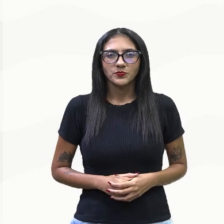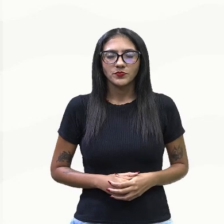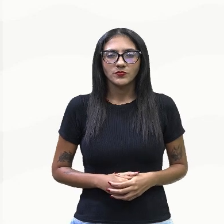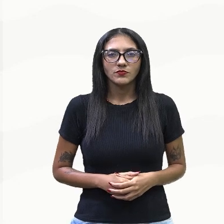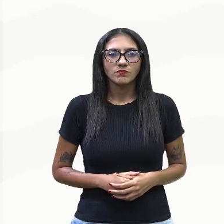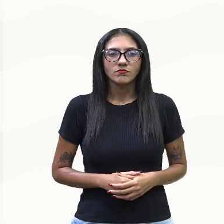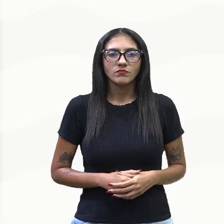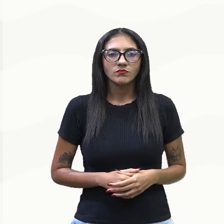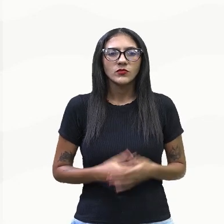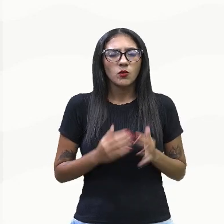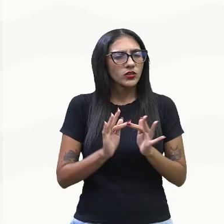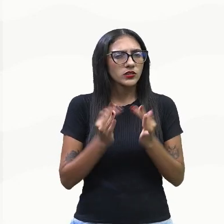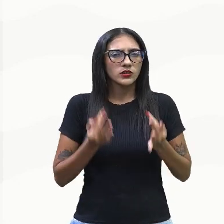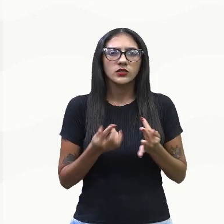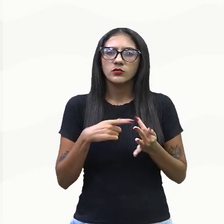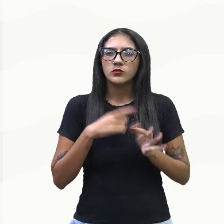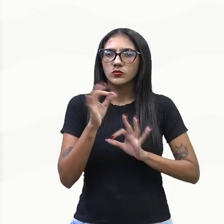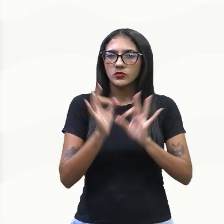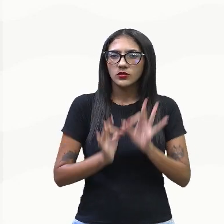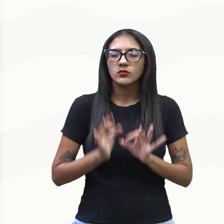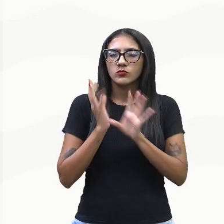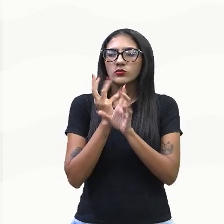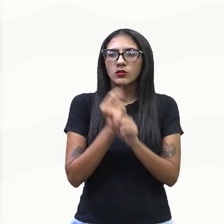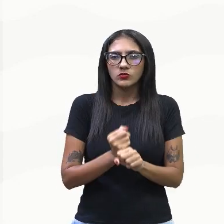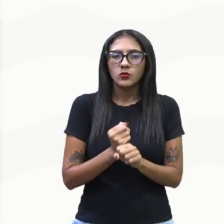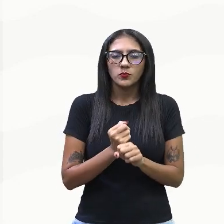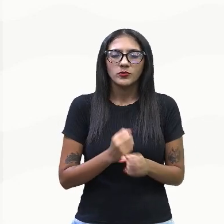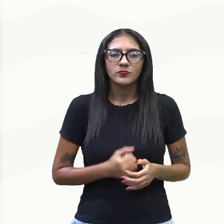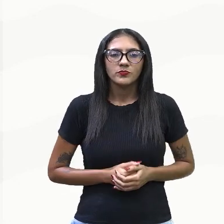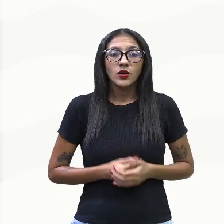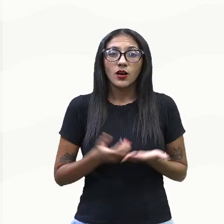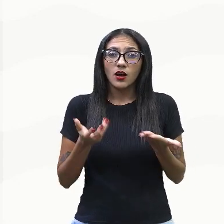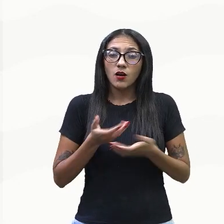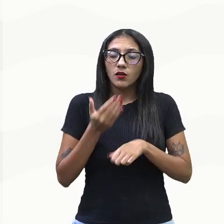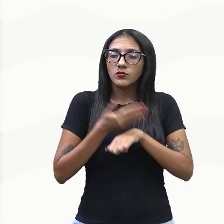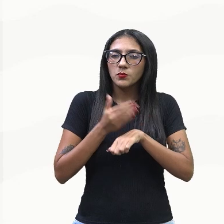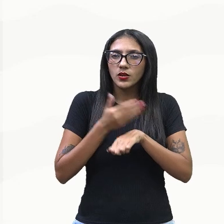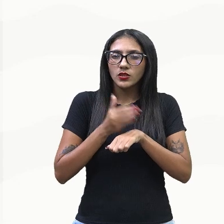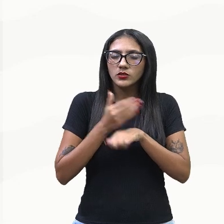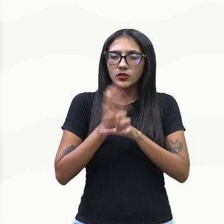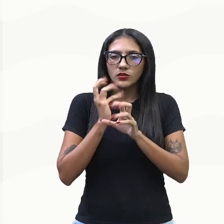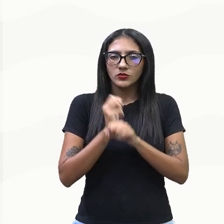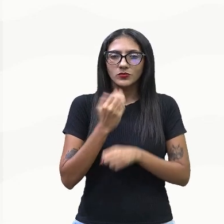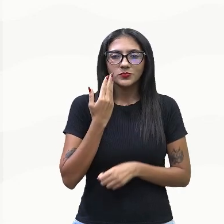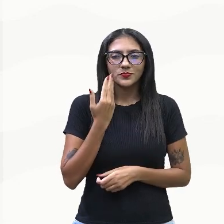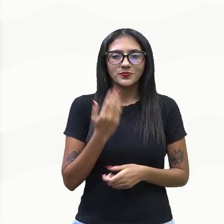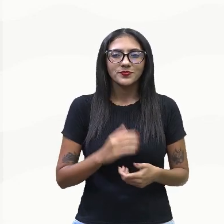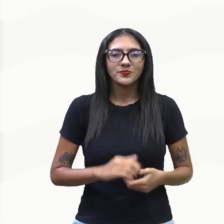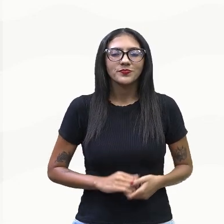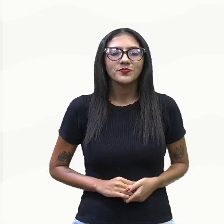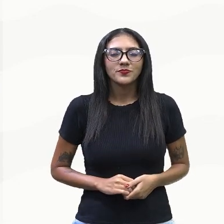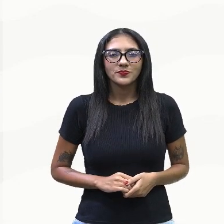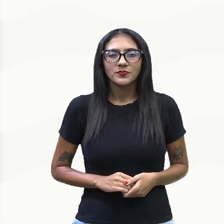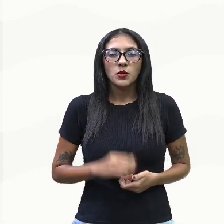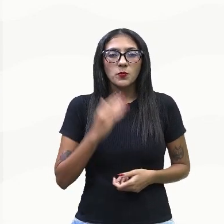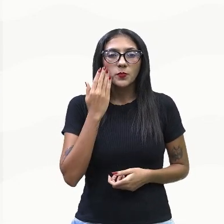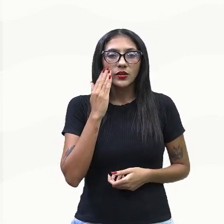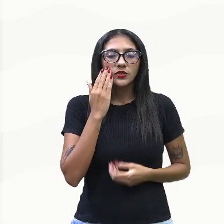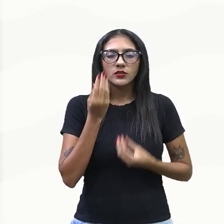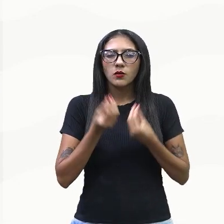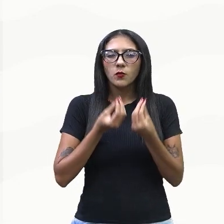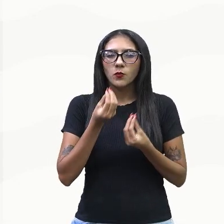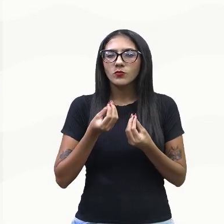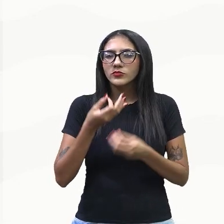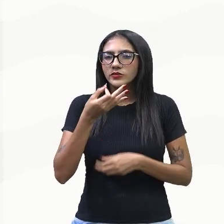é simples o cálculo e nós vamos agora fazer o cálculo para entendermos. Vamos comigo? Para nós entendermos o cálculo, como é